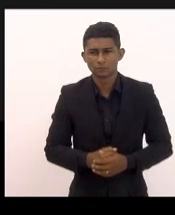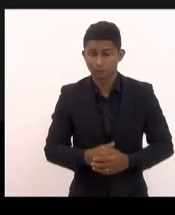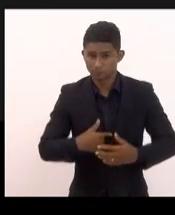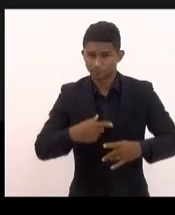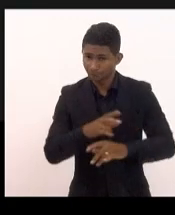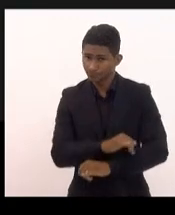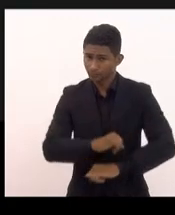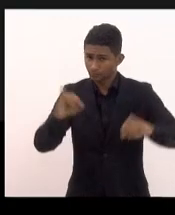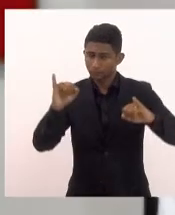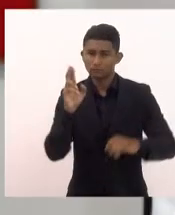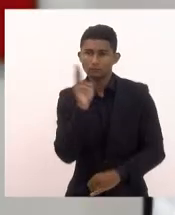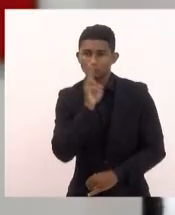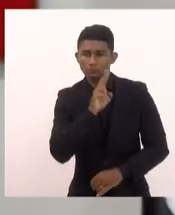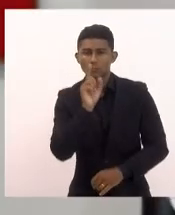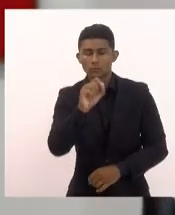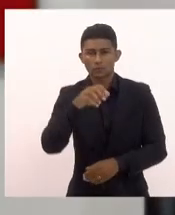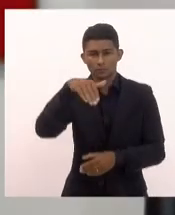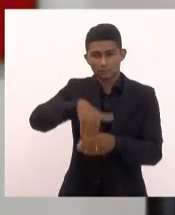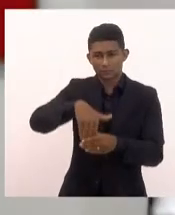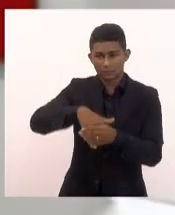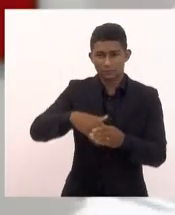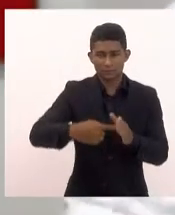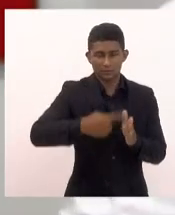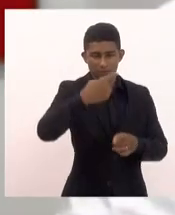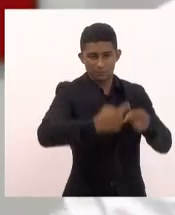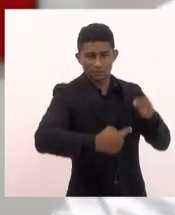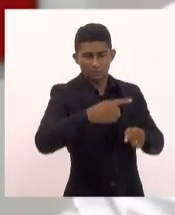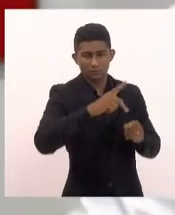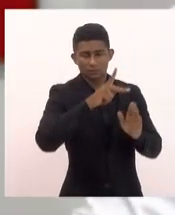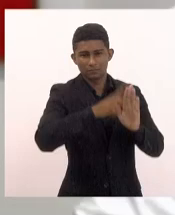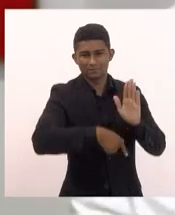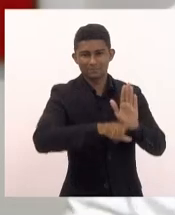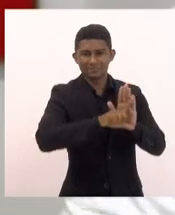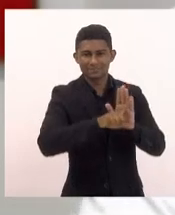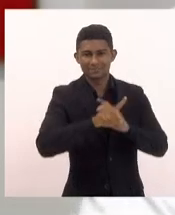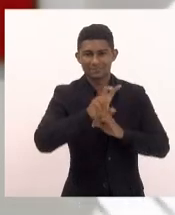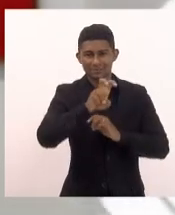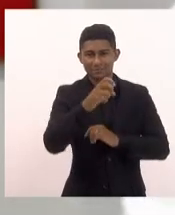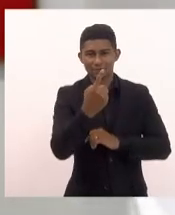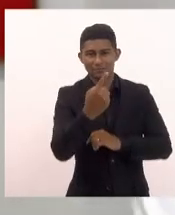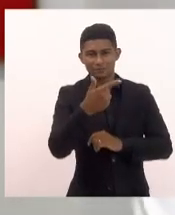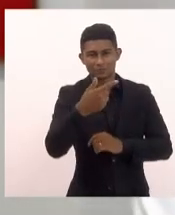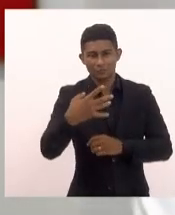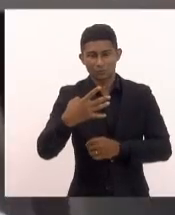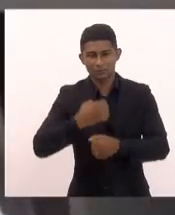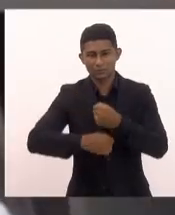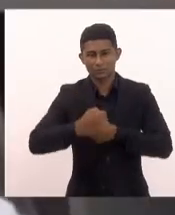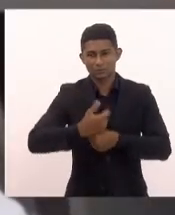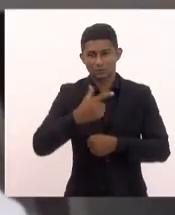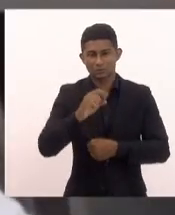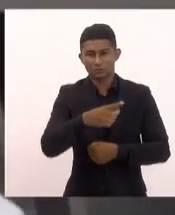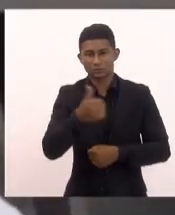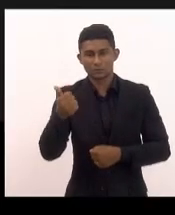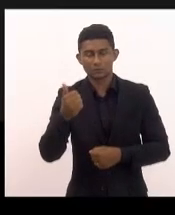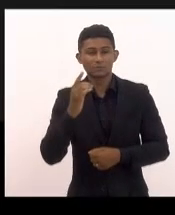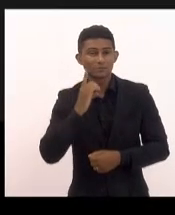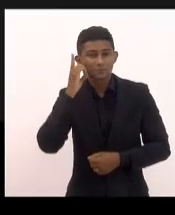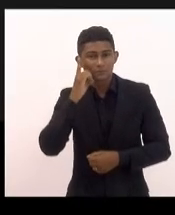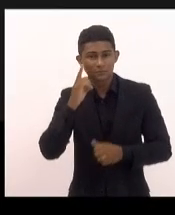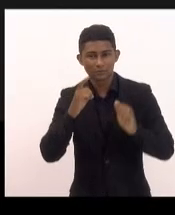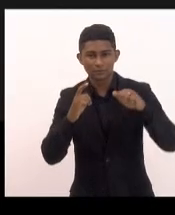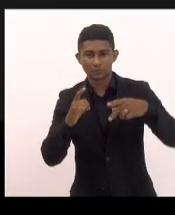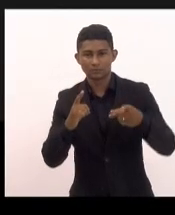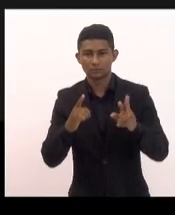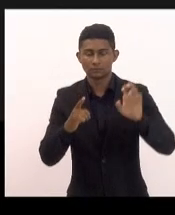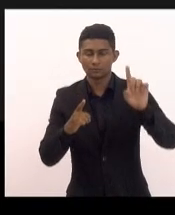Anuncio, em regime de urgência, em votação, em discussão única, projeto de lei 5144 de 21, de autoria do deputado André Siciliano, que altera